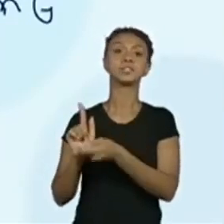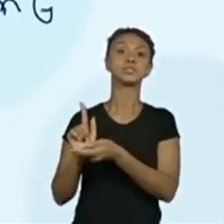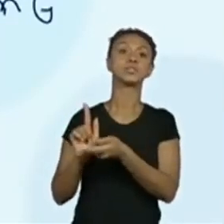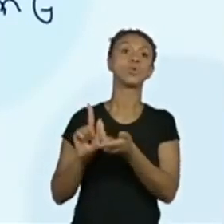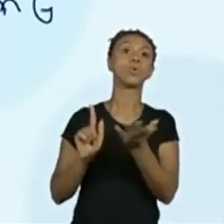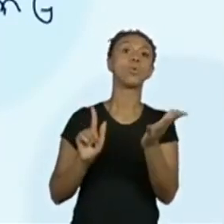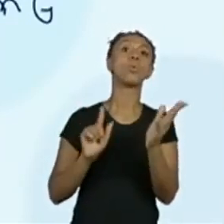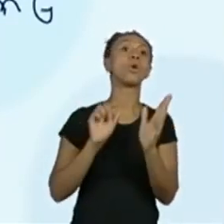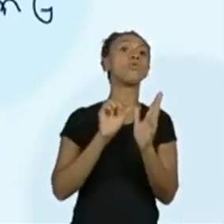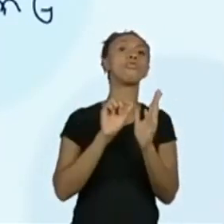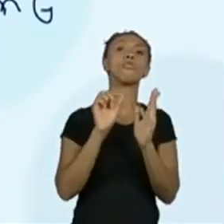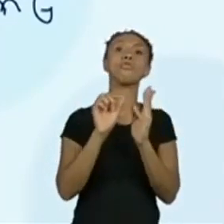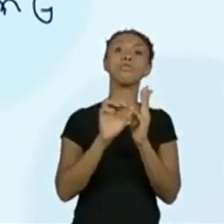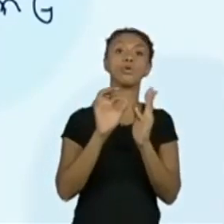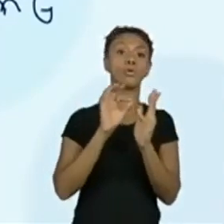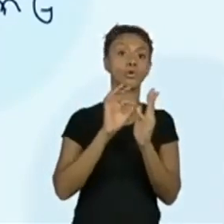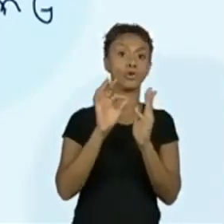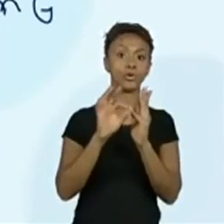vogais.